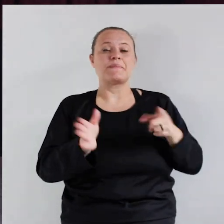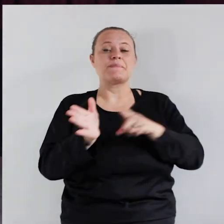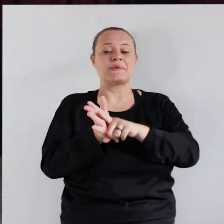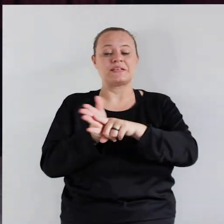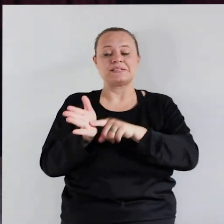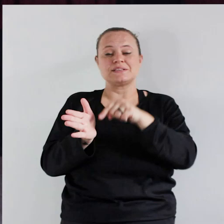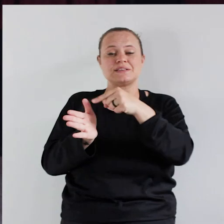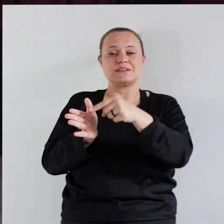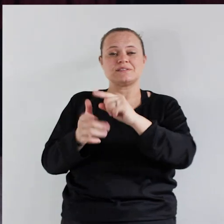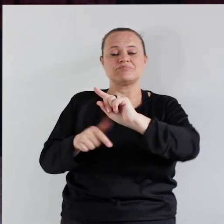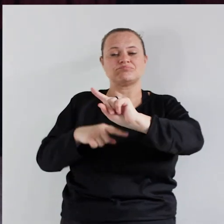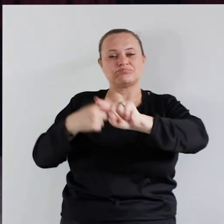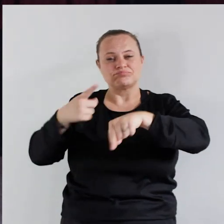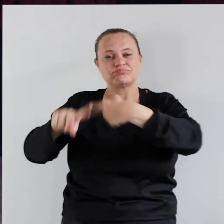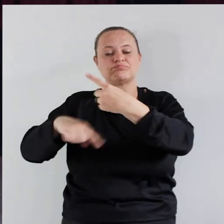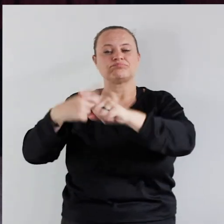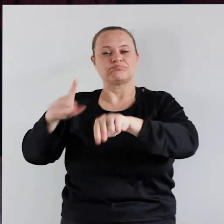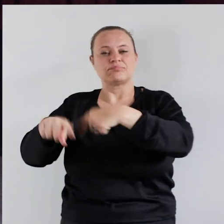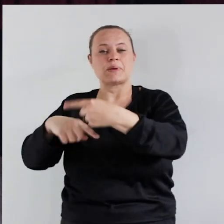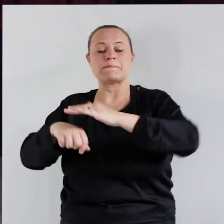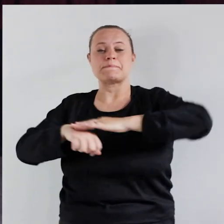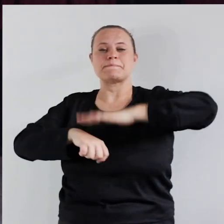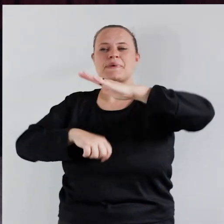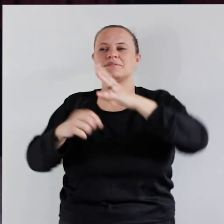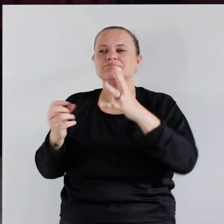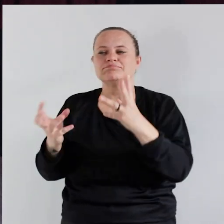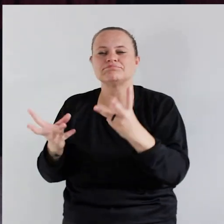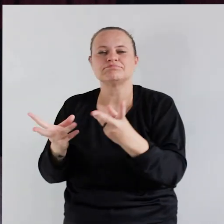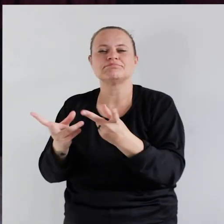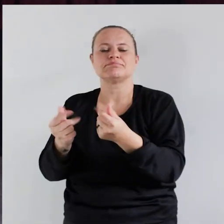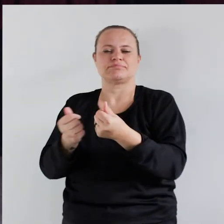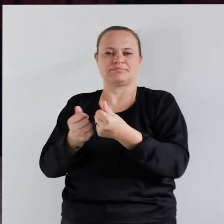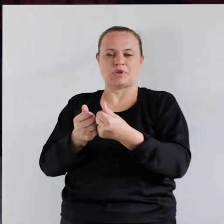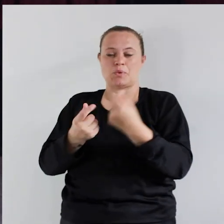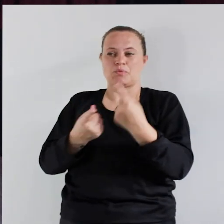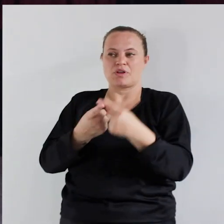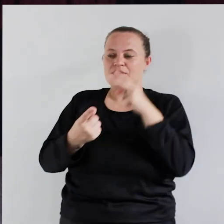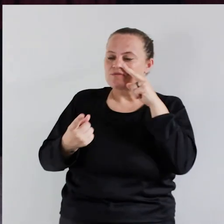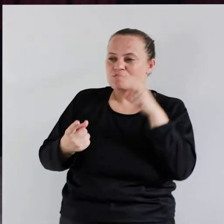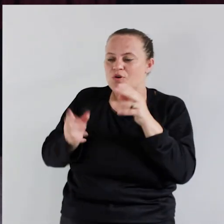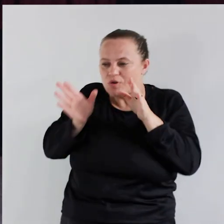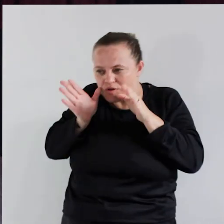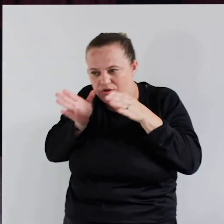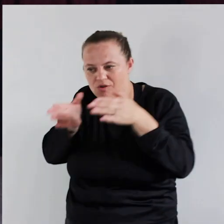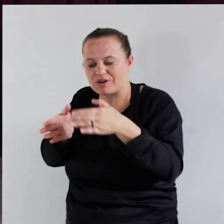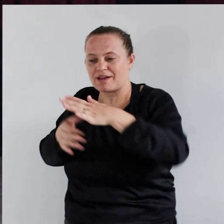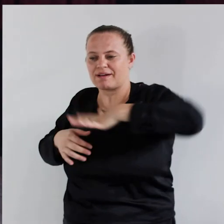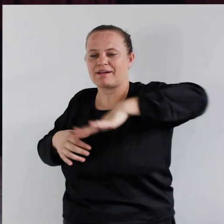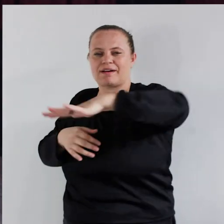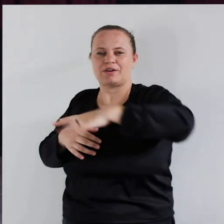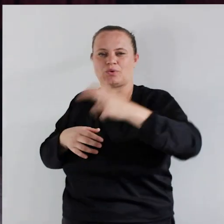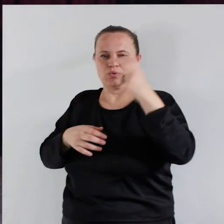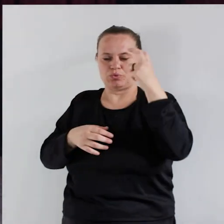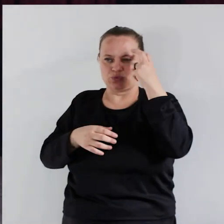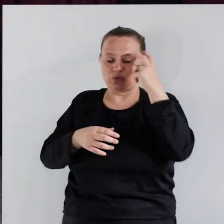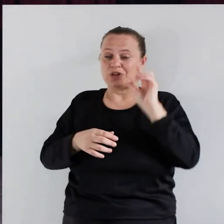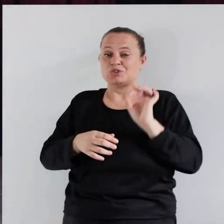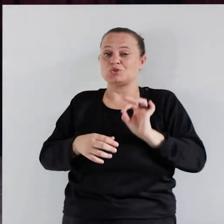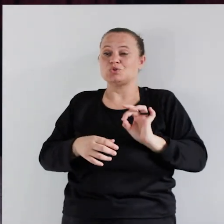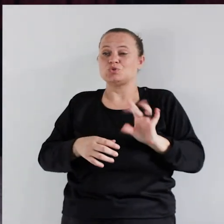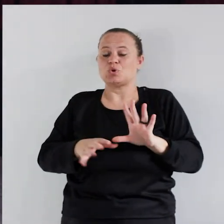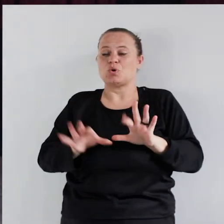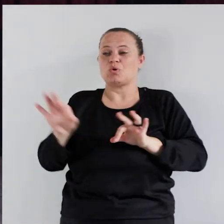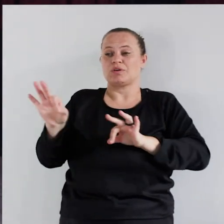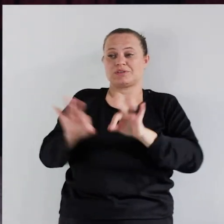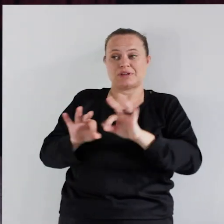conselhos de cultura, aí as pesquisas elas vão se tornando, eu diria assim, cada vez mais ricas, no sentido